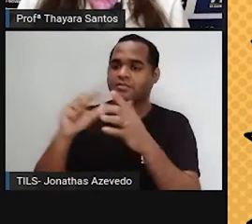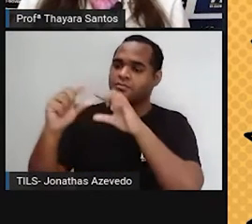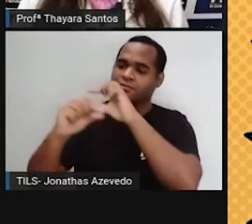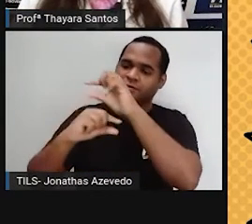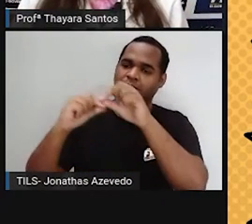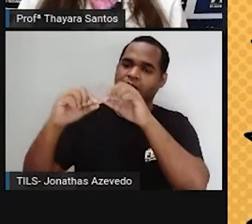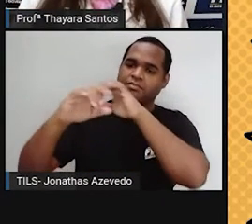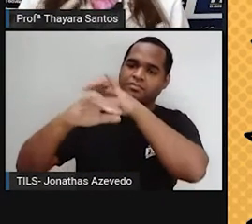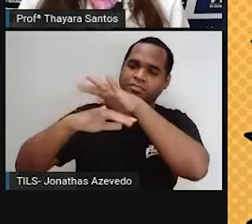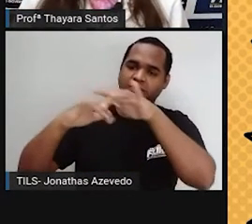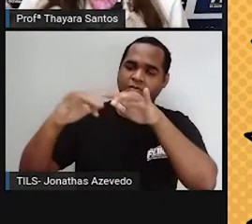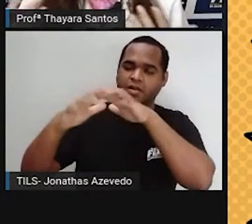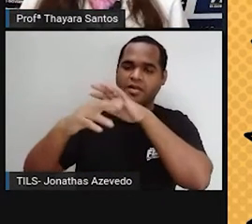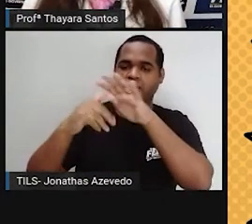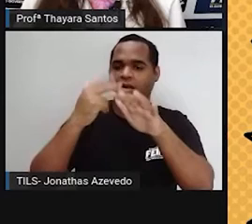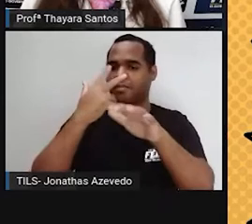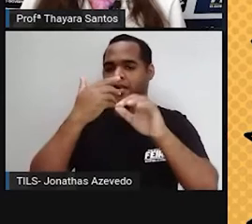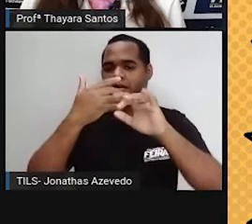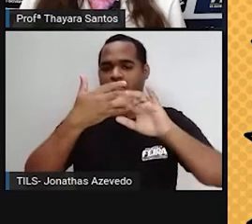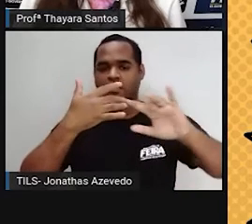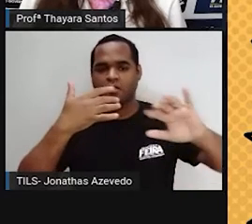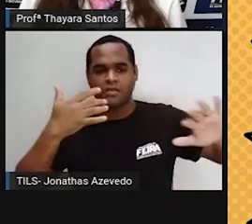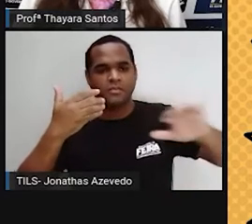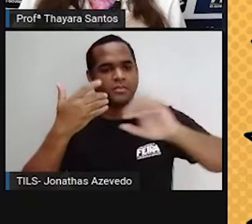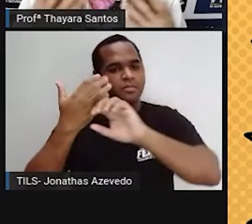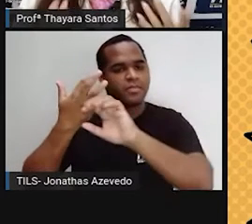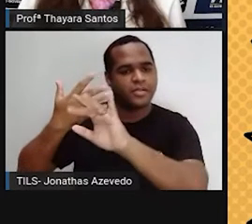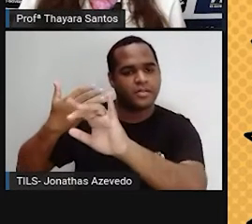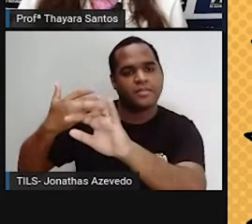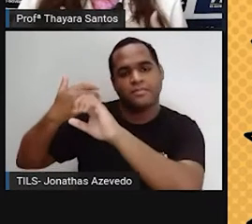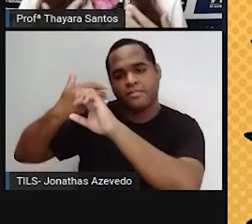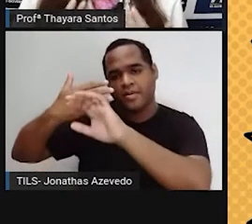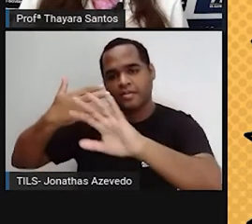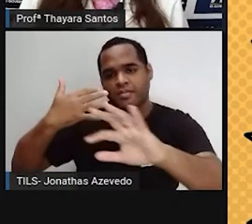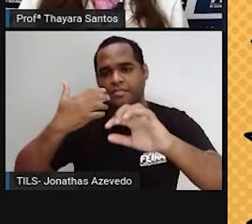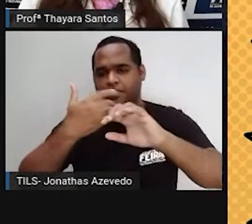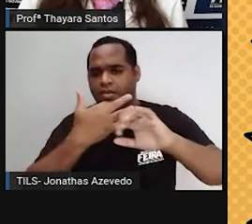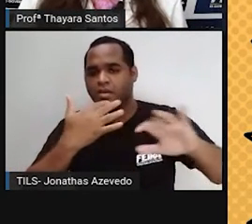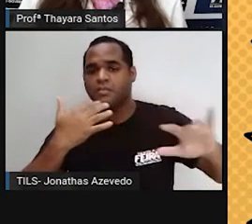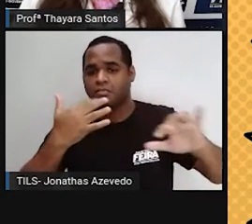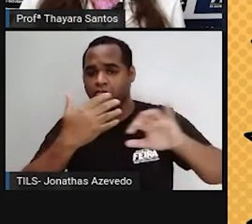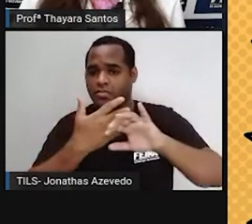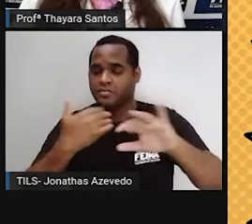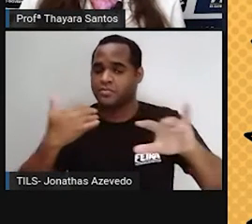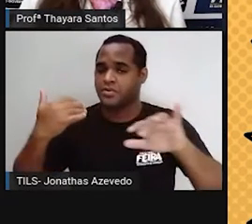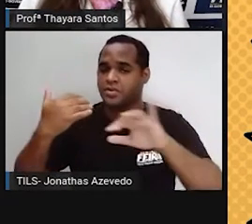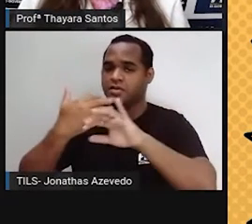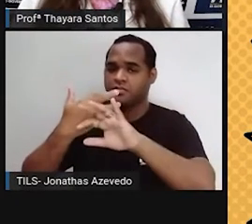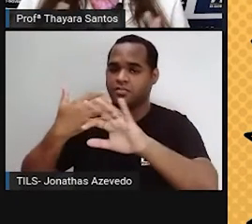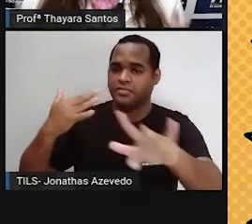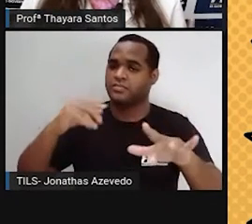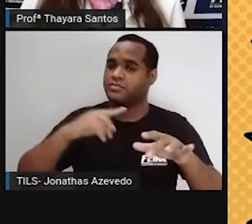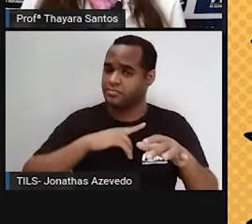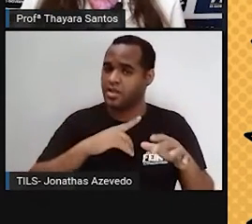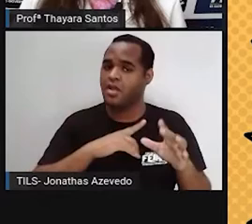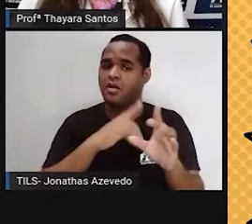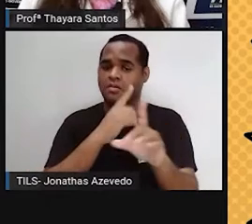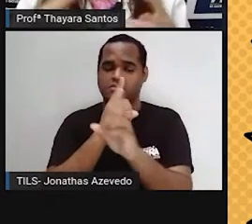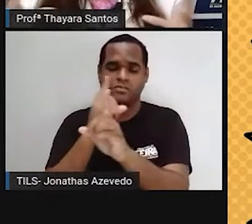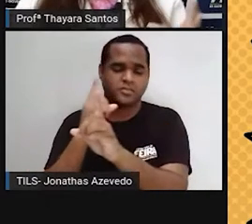universo continuam se afastando até hoje. E se eles continuam se afastando até hoje, pode ser que em algum